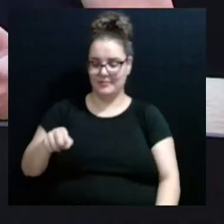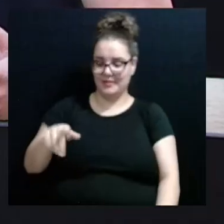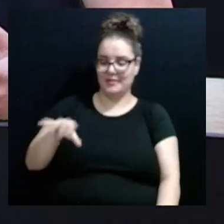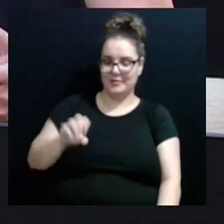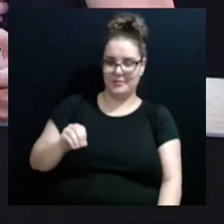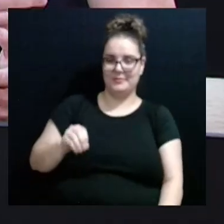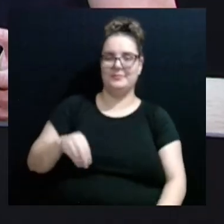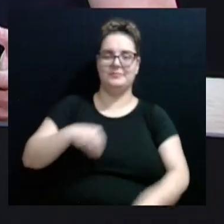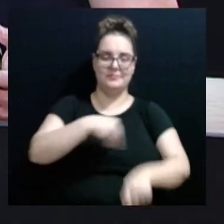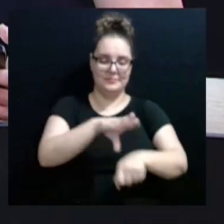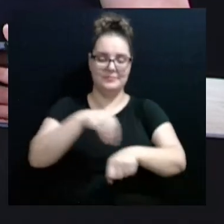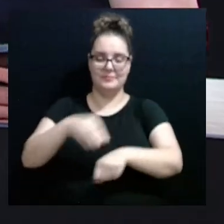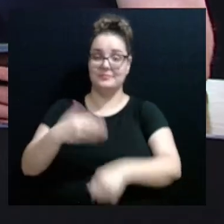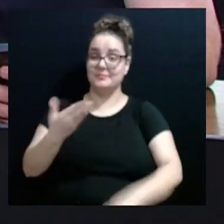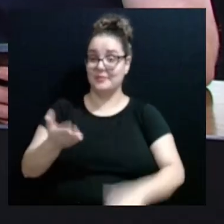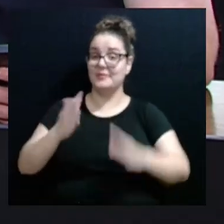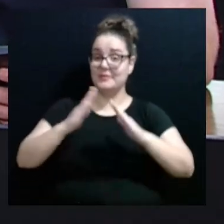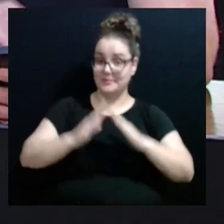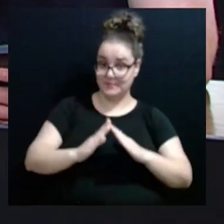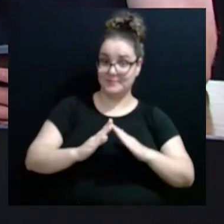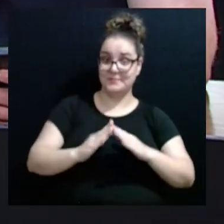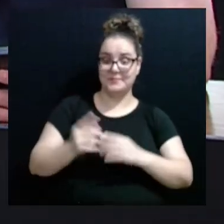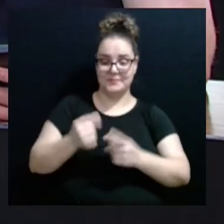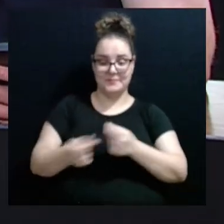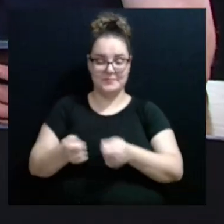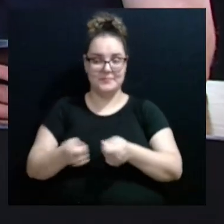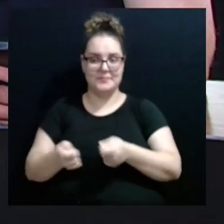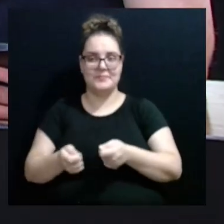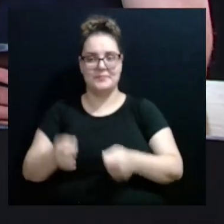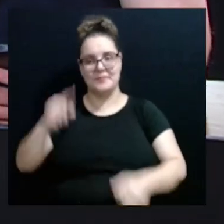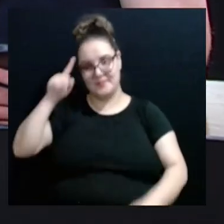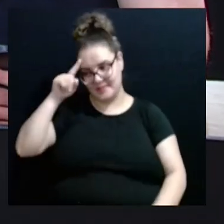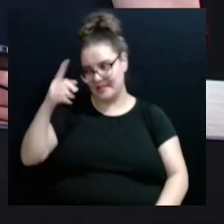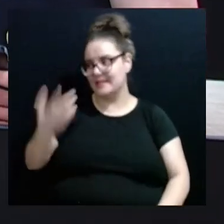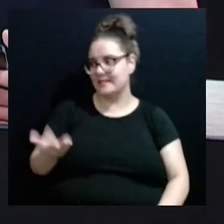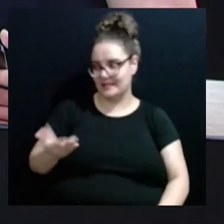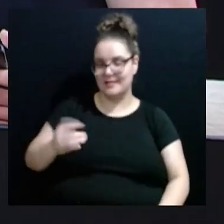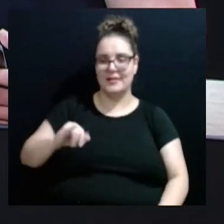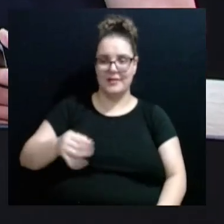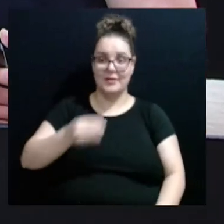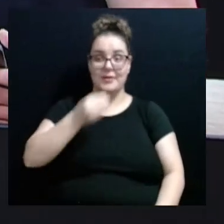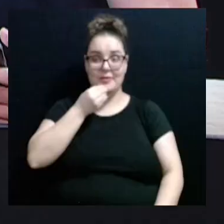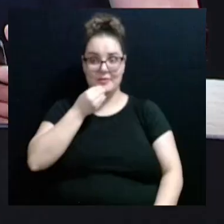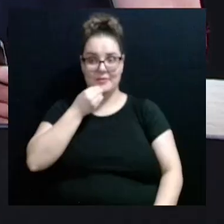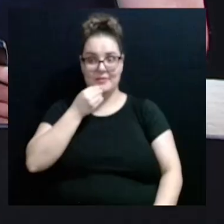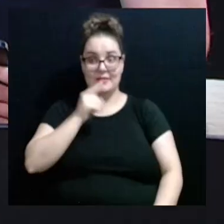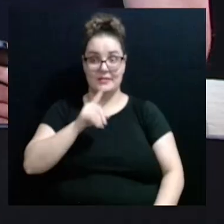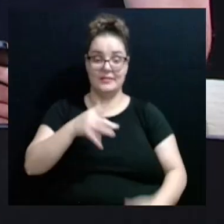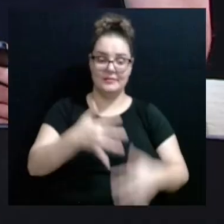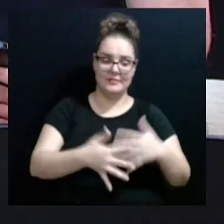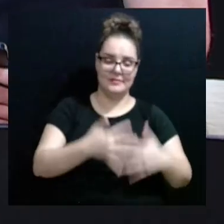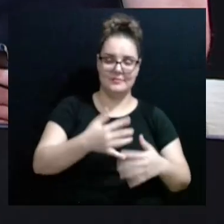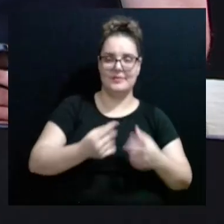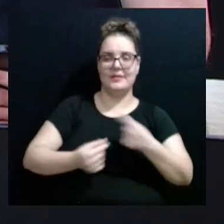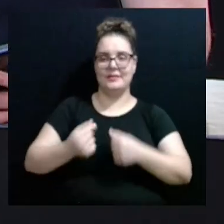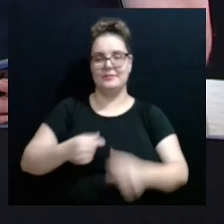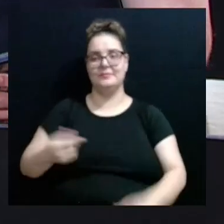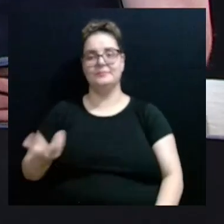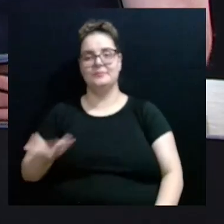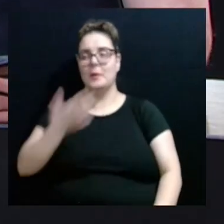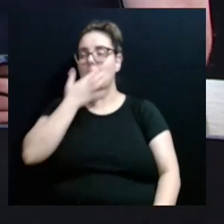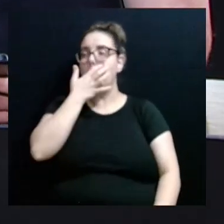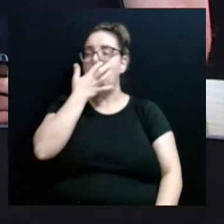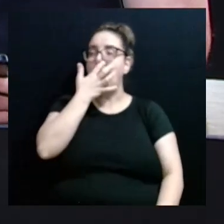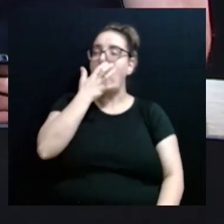para você que está em casa de economizar, né, nessas datas, né, aproveitar bem sem comprometer o orçamento do seu bolso. Professor, para a